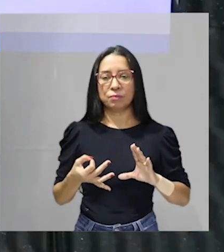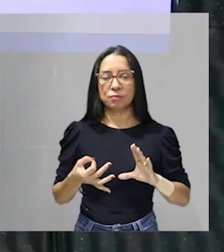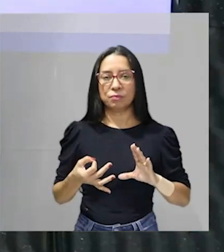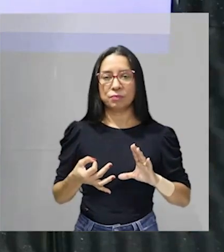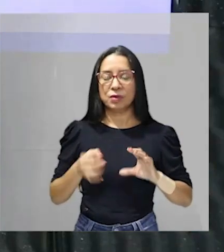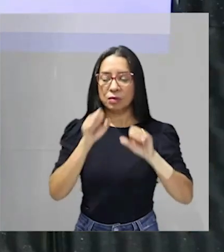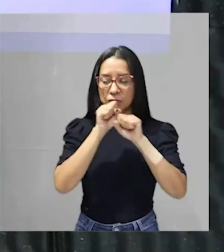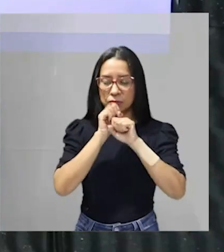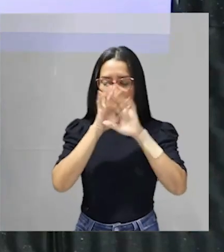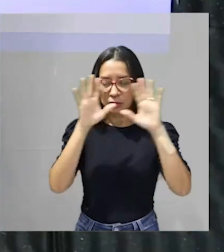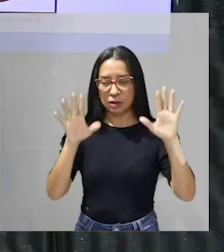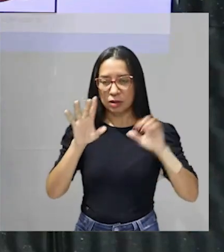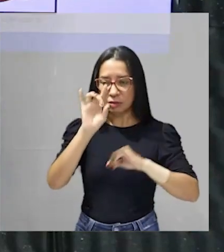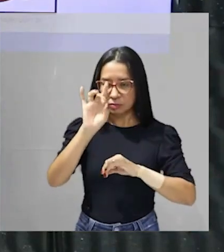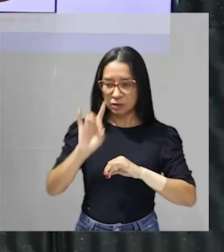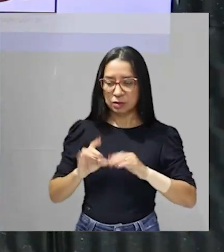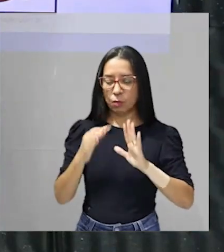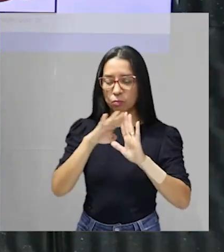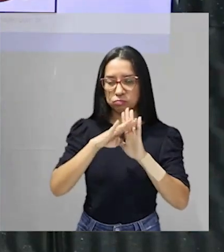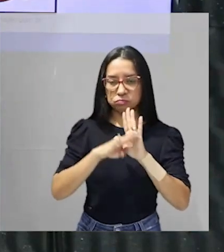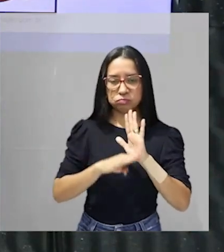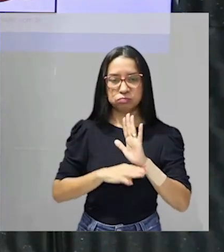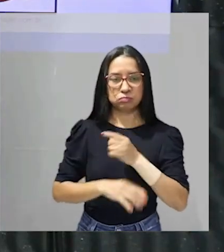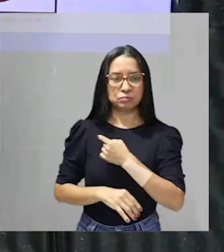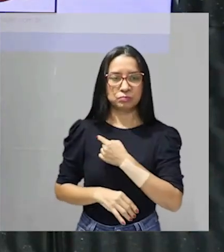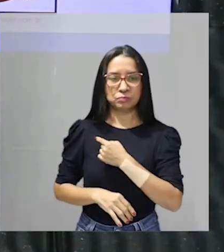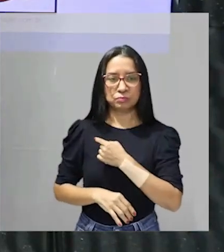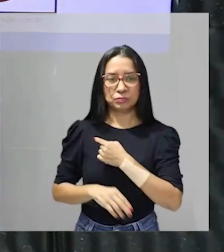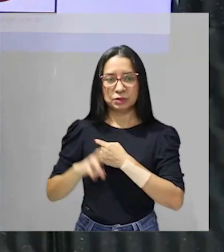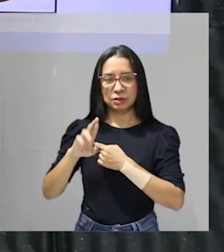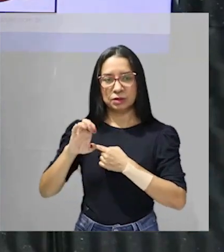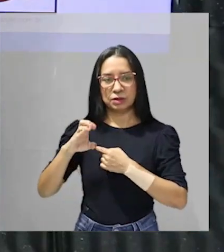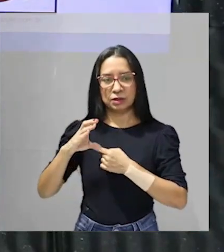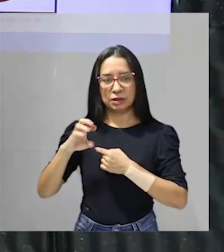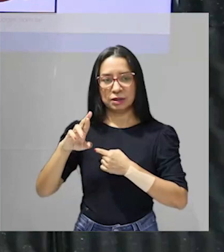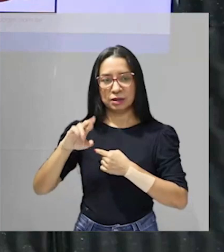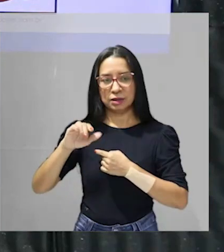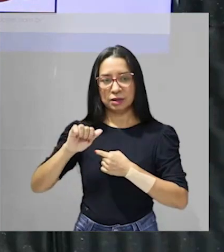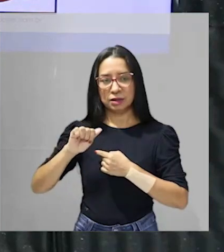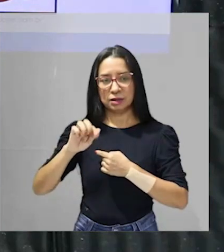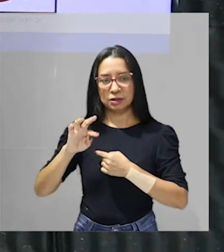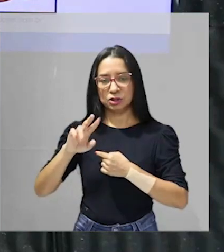deixar bem claro cada um desses para vocês os jogos recreativos